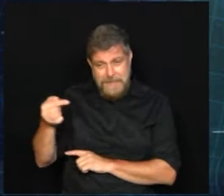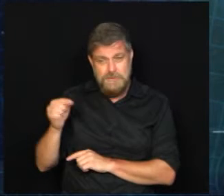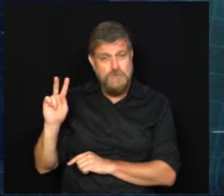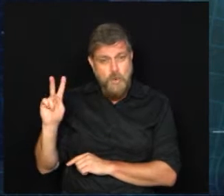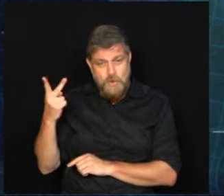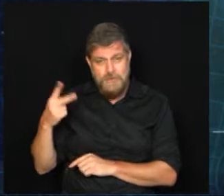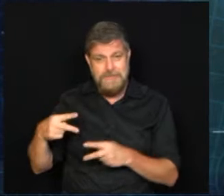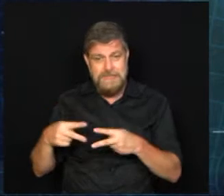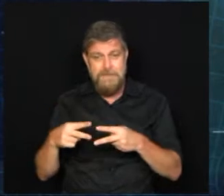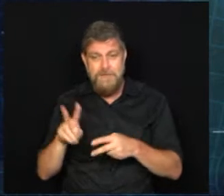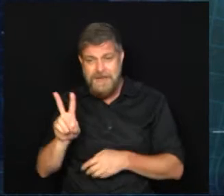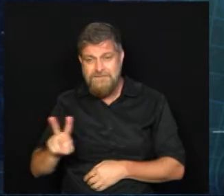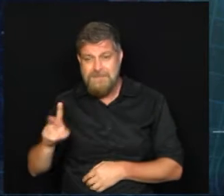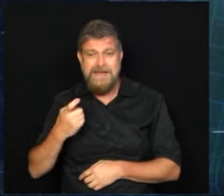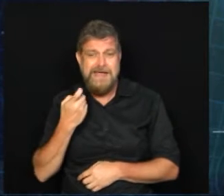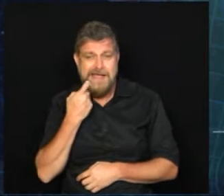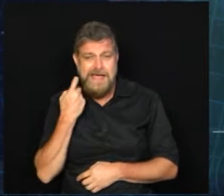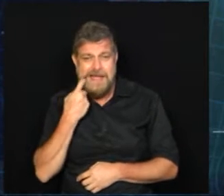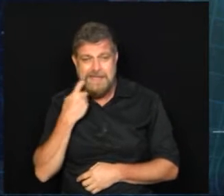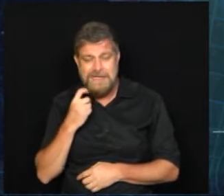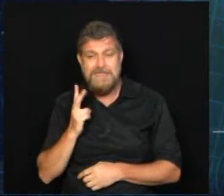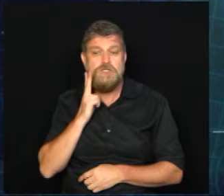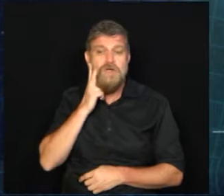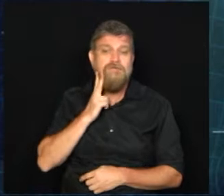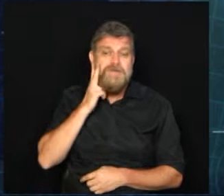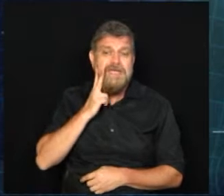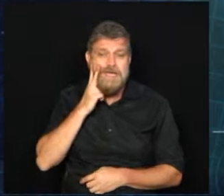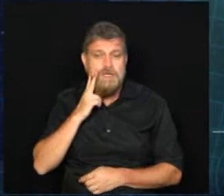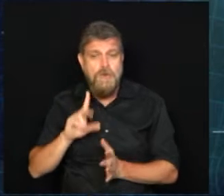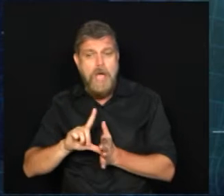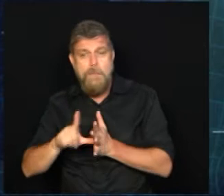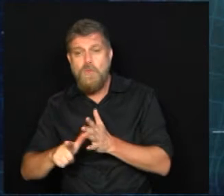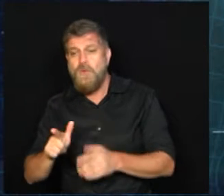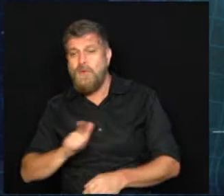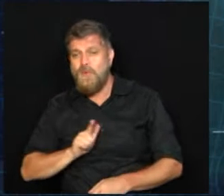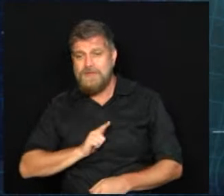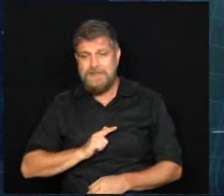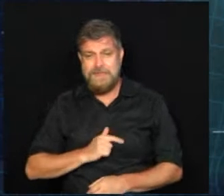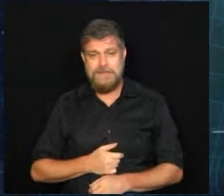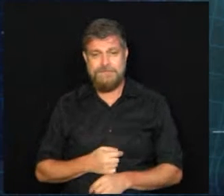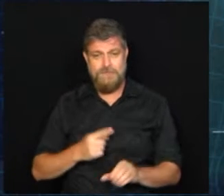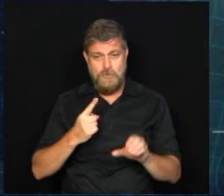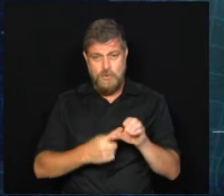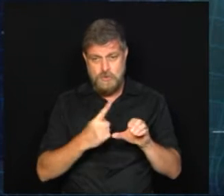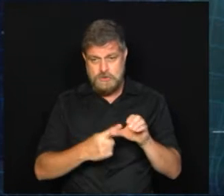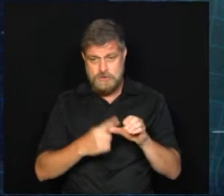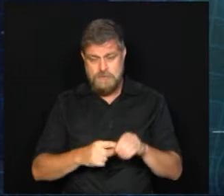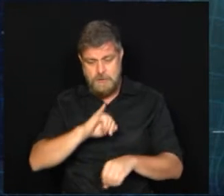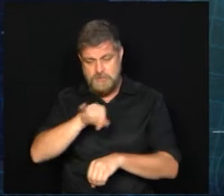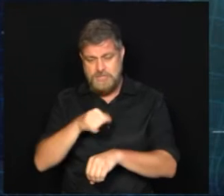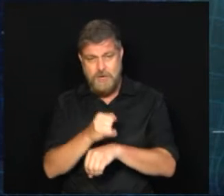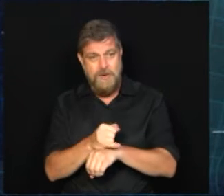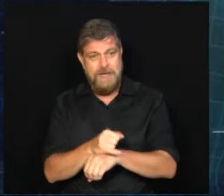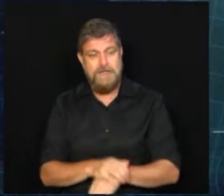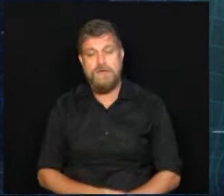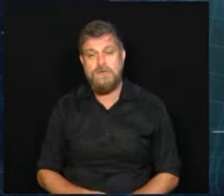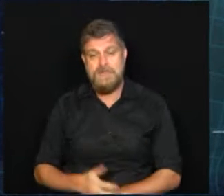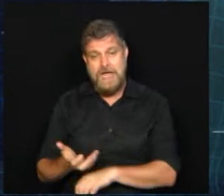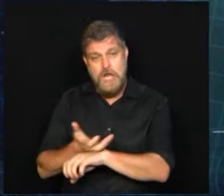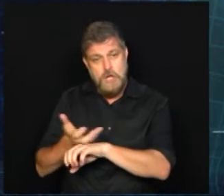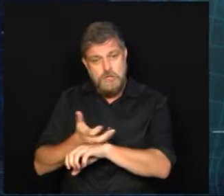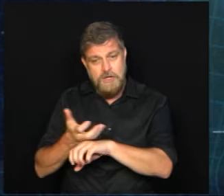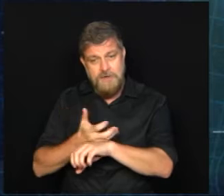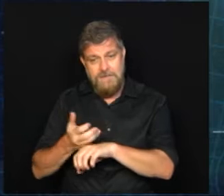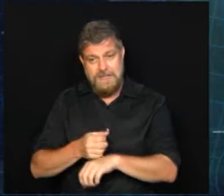Hortolândia Paulínia Valinhos Itatiba Vinhedo na sequência aparecem em Cosmópolis Jaguariúna Nova Odessa Montemor